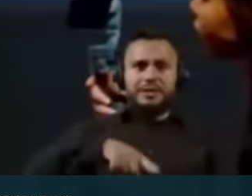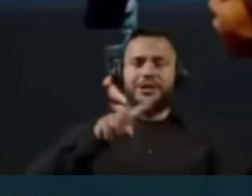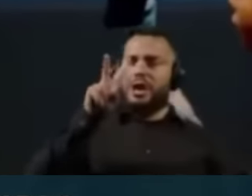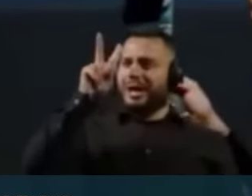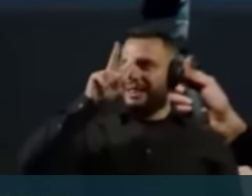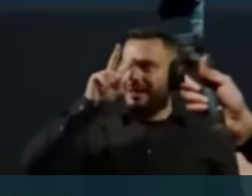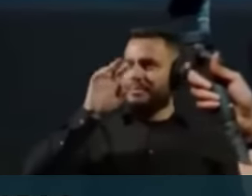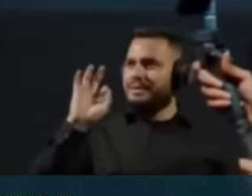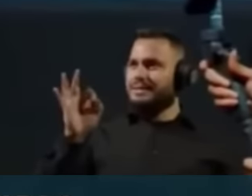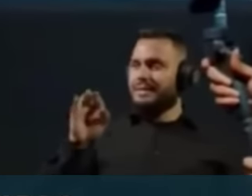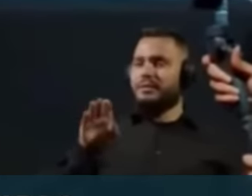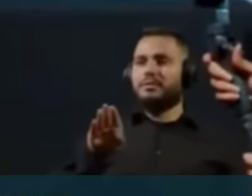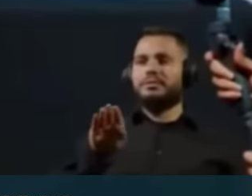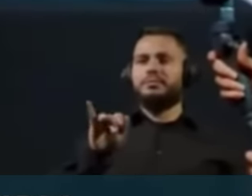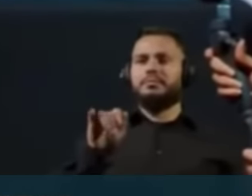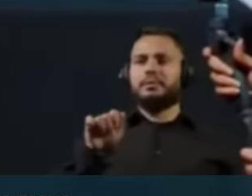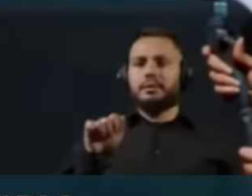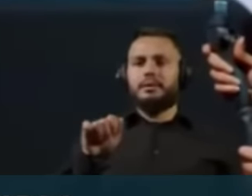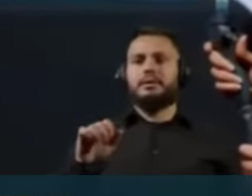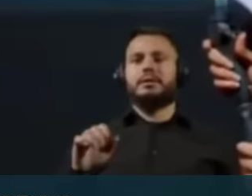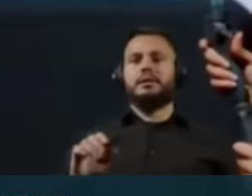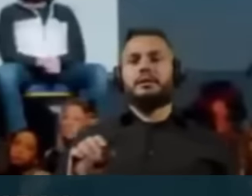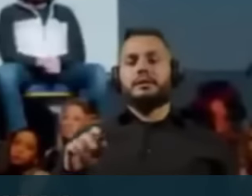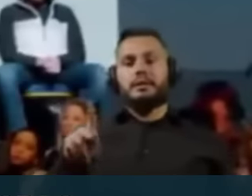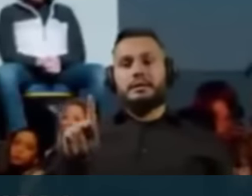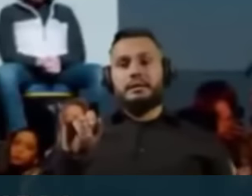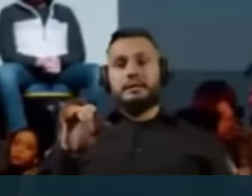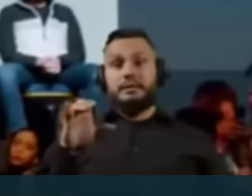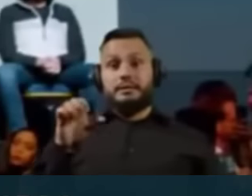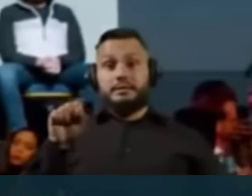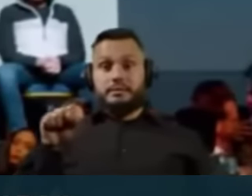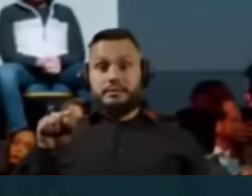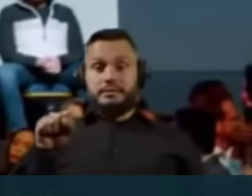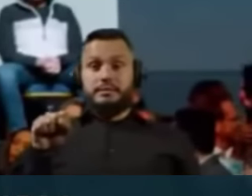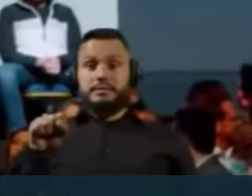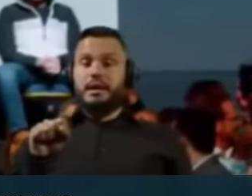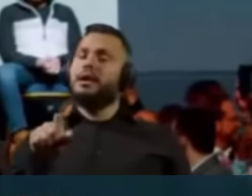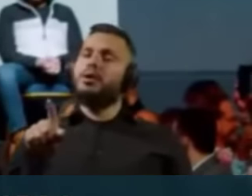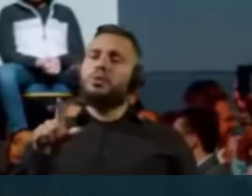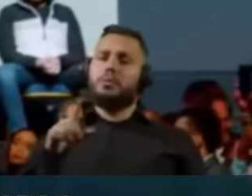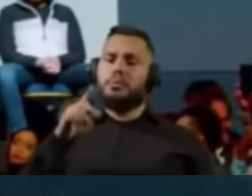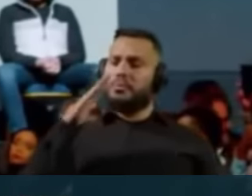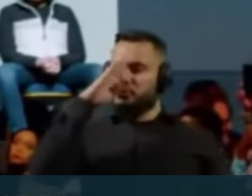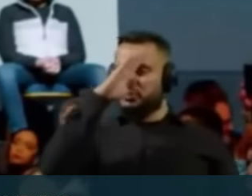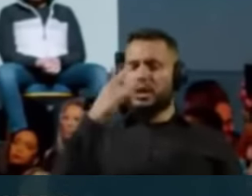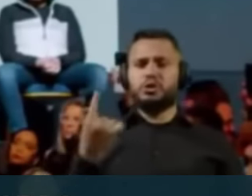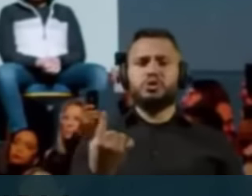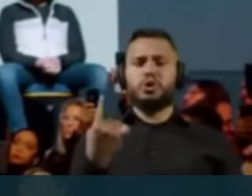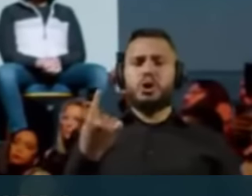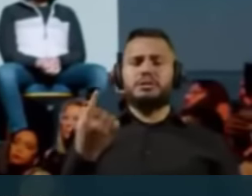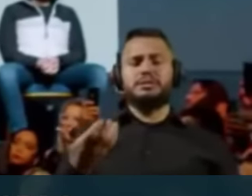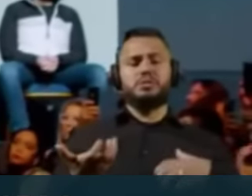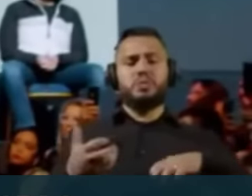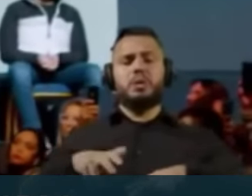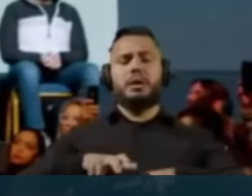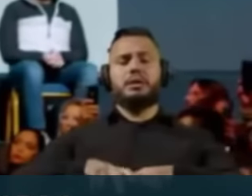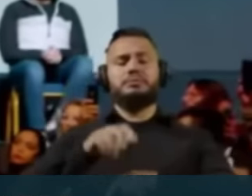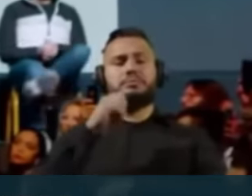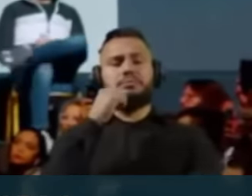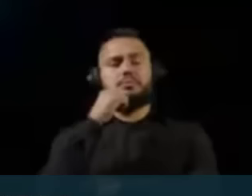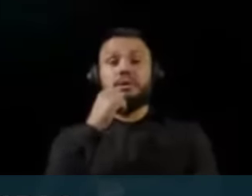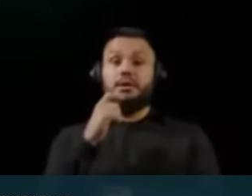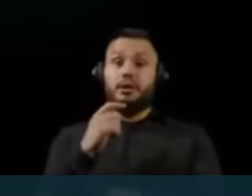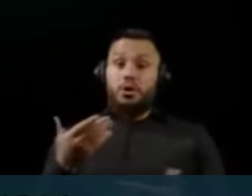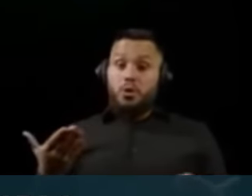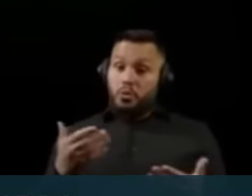daquela foto, ele ali sozinho no Congresso. E hoje, amor, você está trilhando um caminho junto